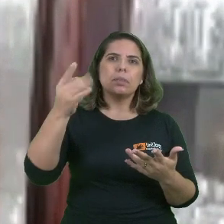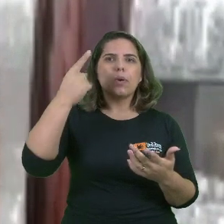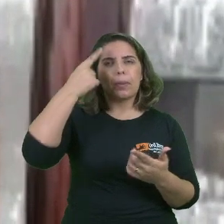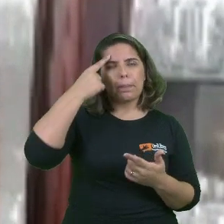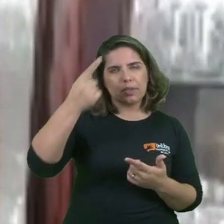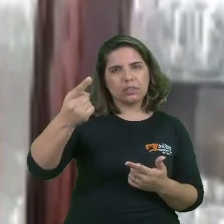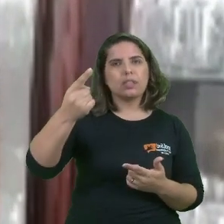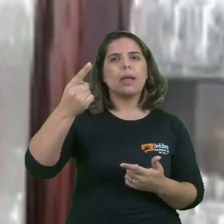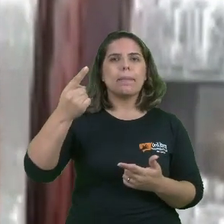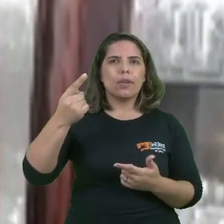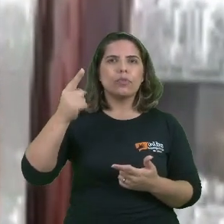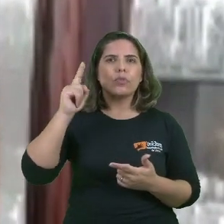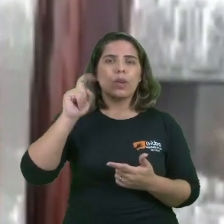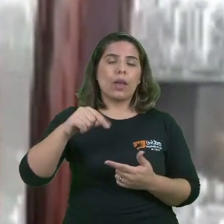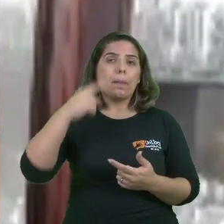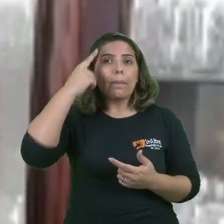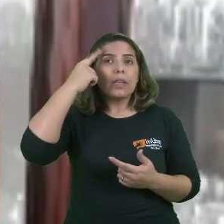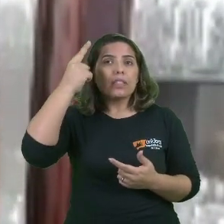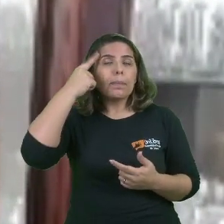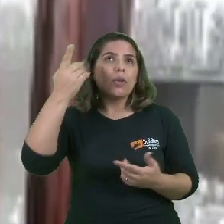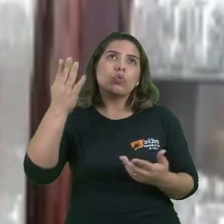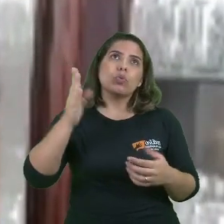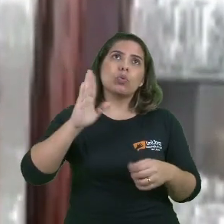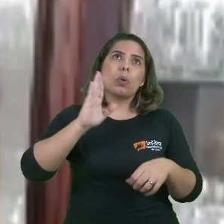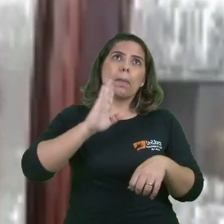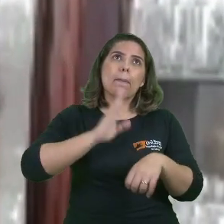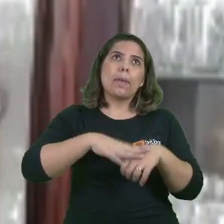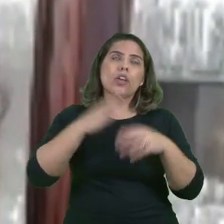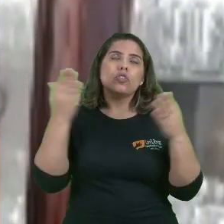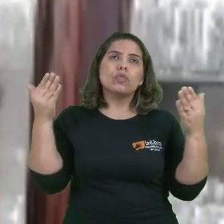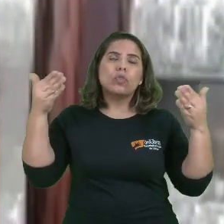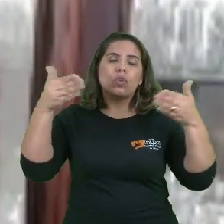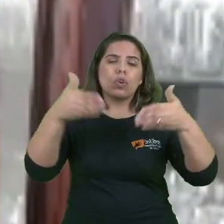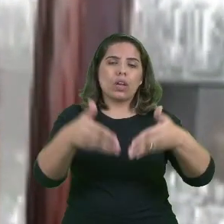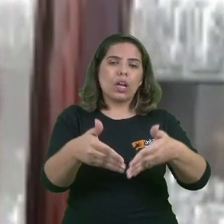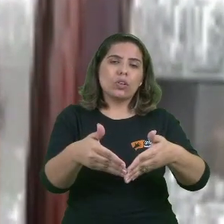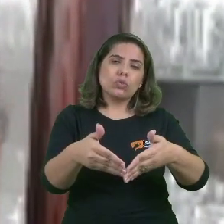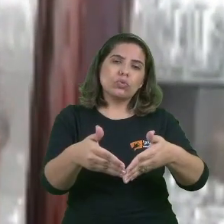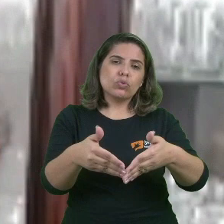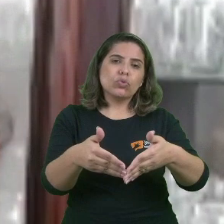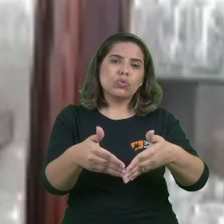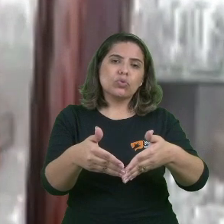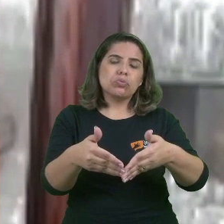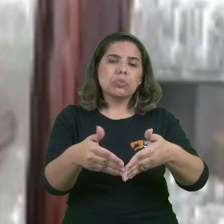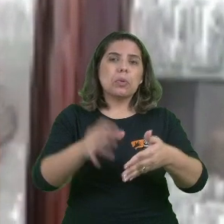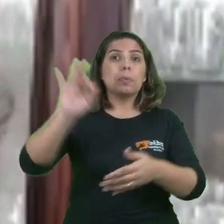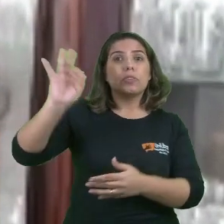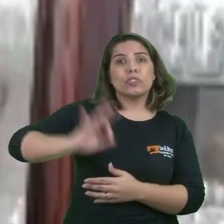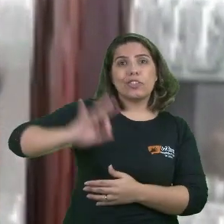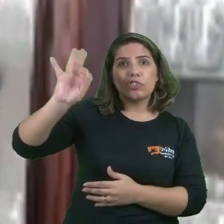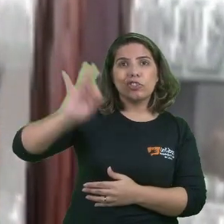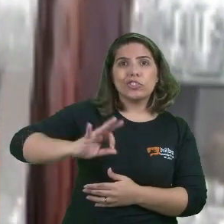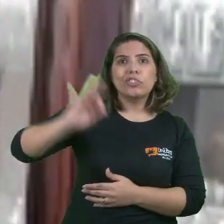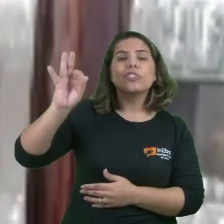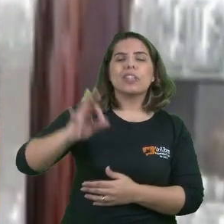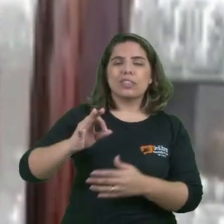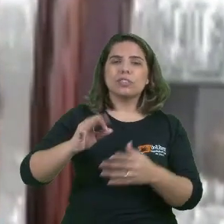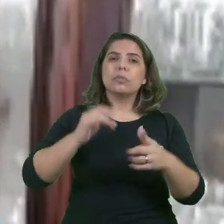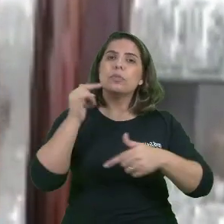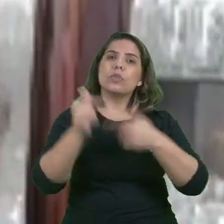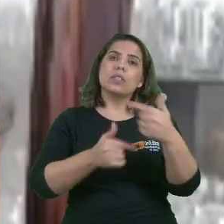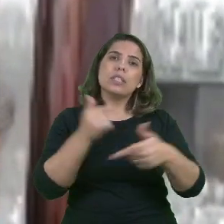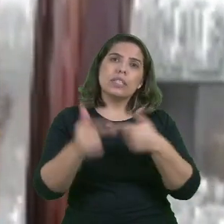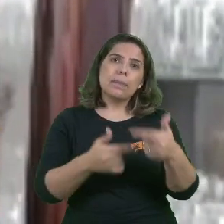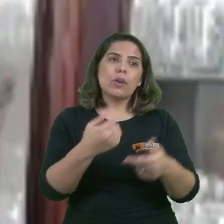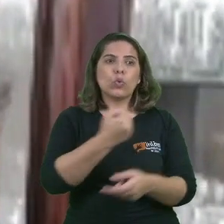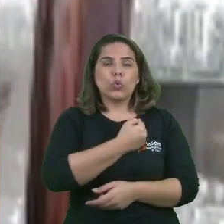de pensamento e essa muito muito mais por estatísticas por o trabalho